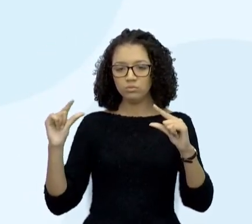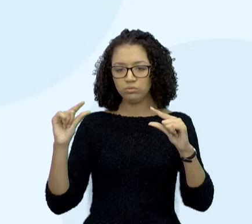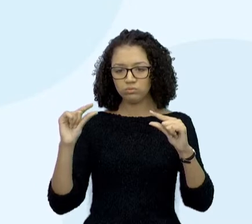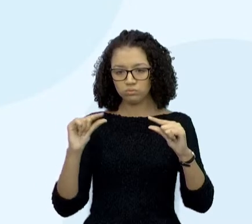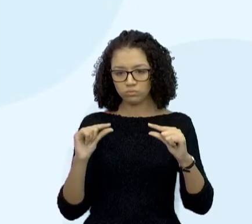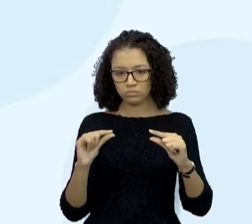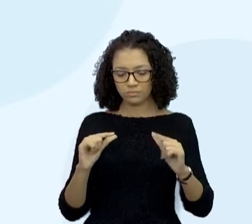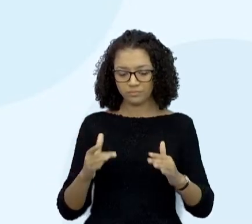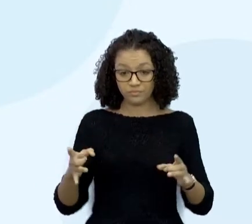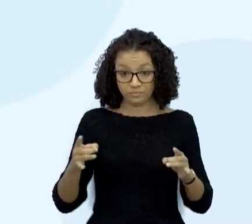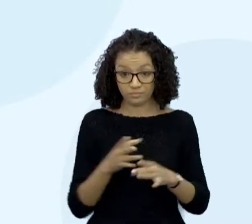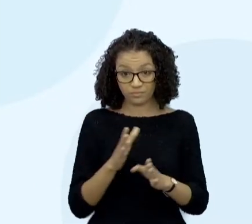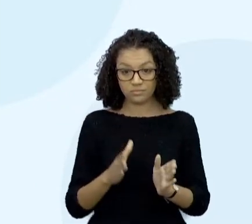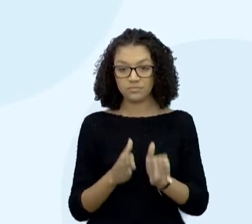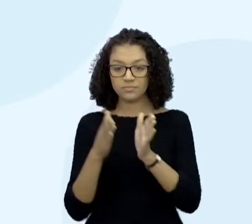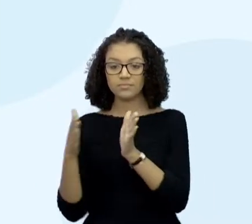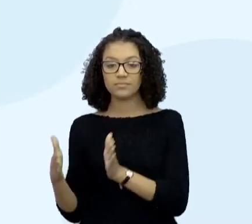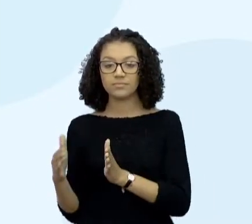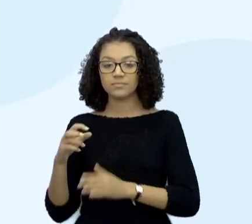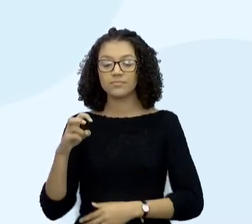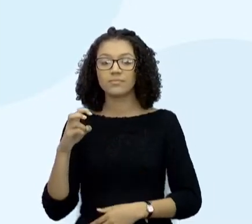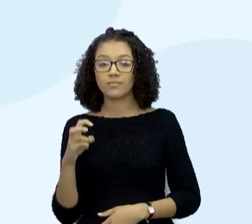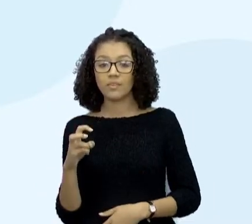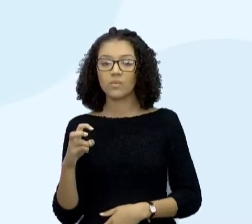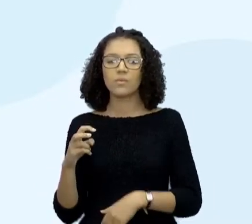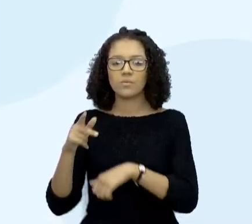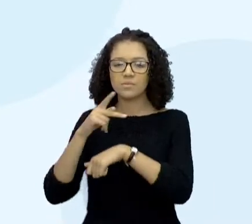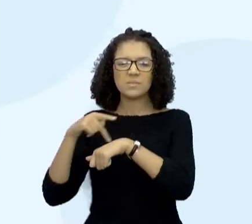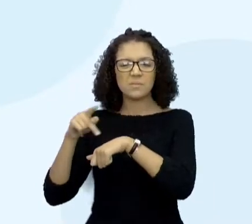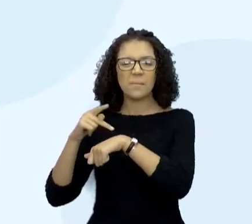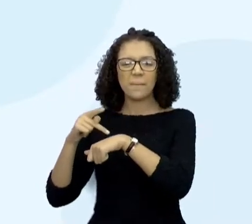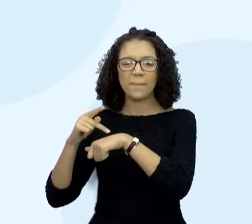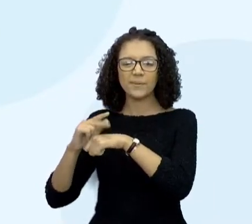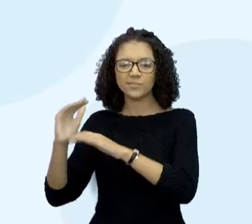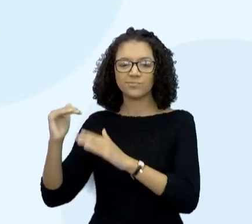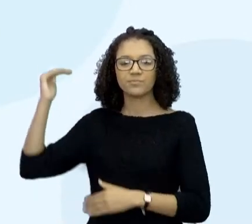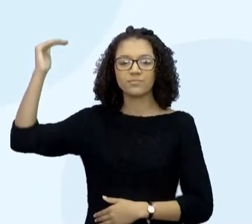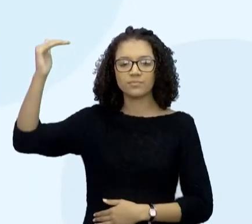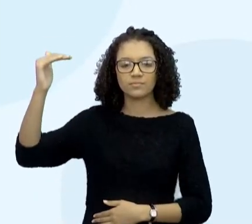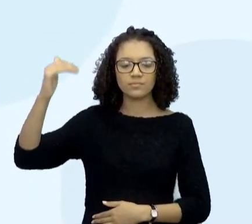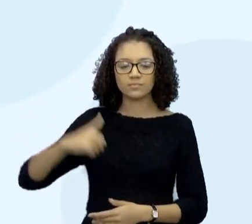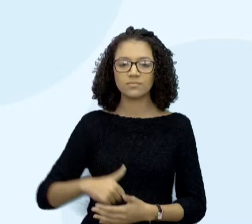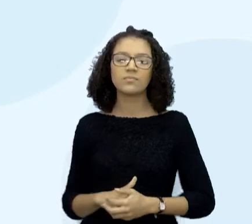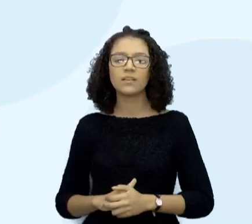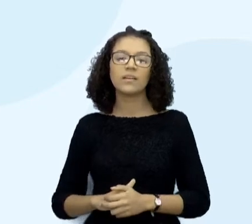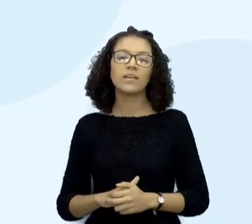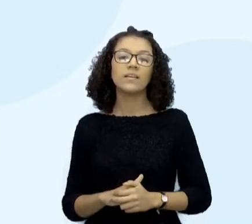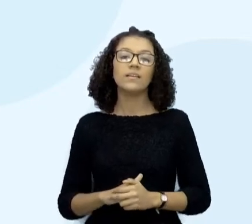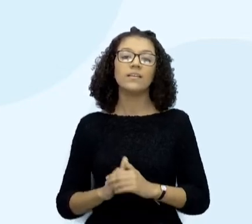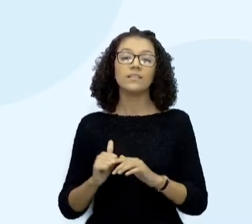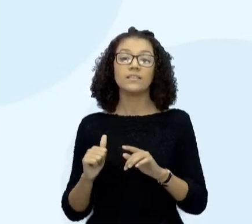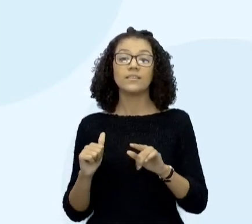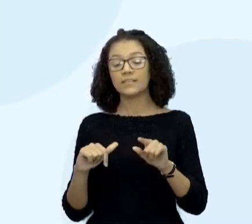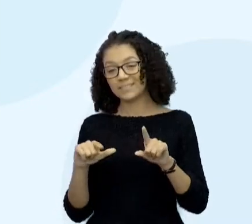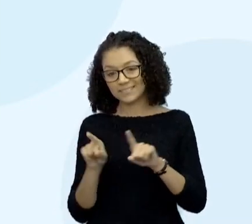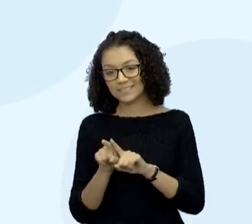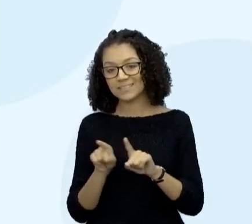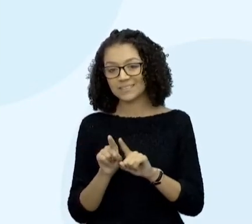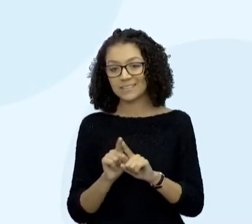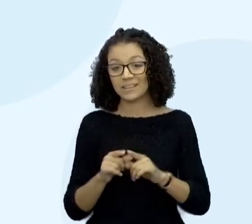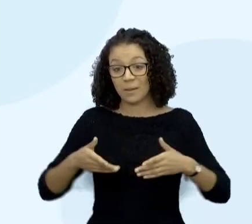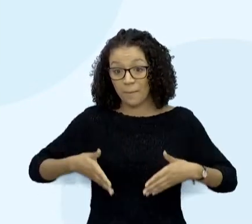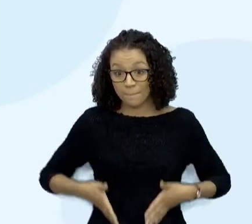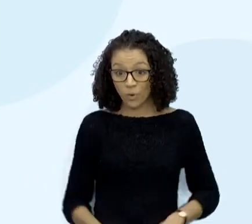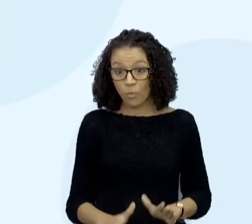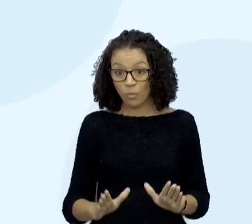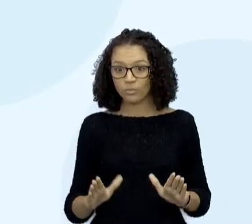5, que alguns países desenvolvidos já entraram, tem aí sua queda, principalmente na taxa de